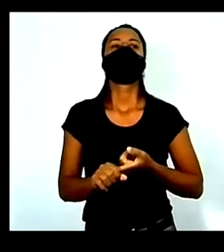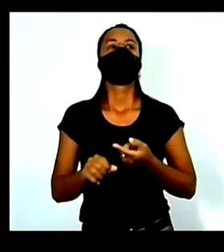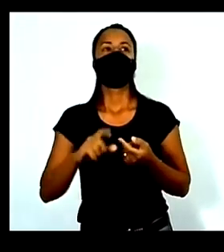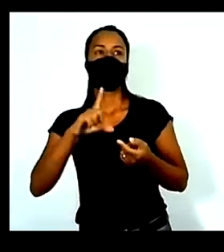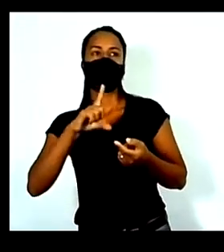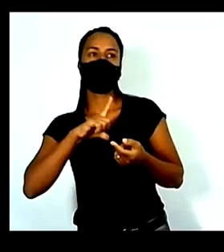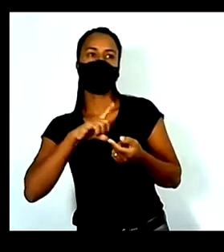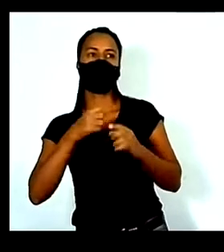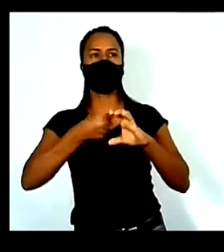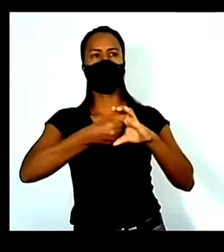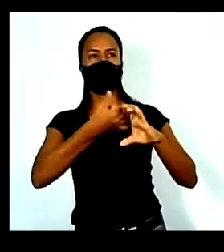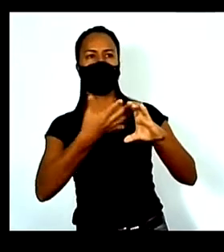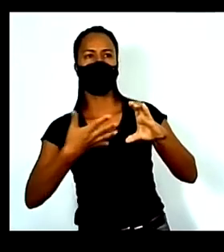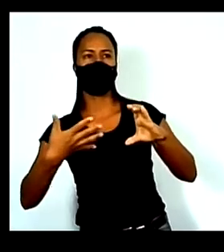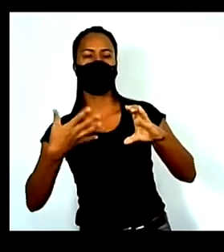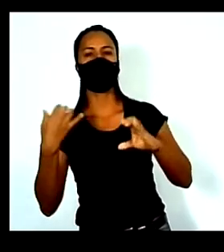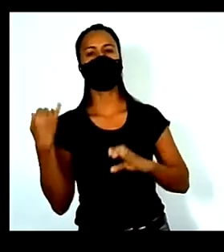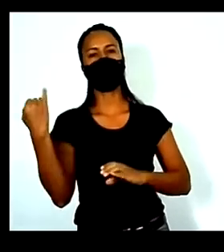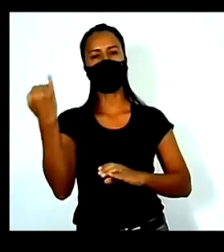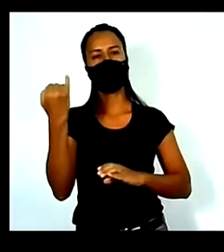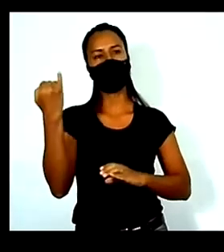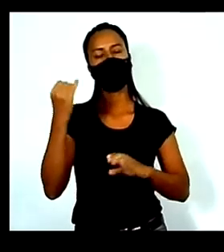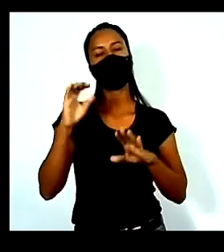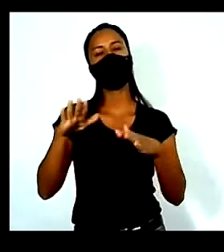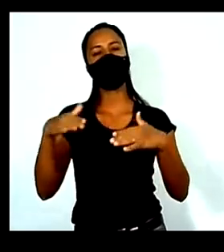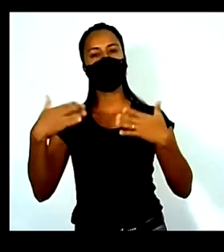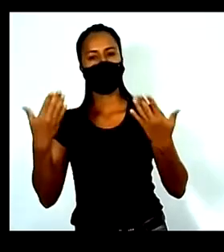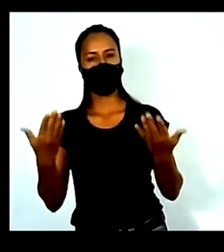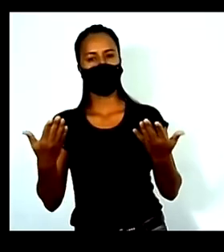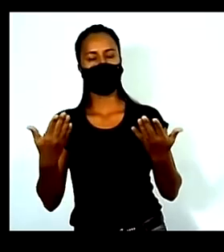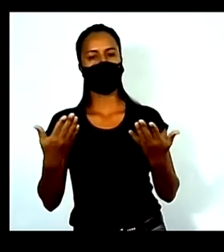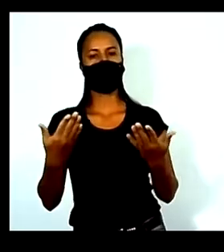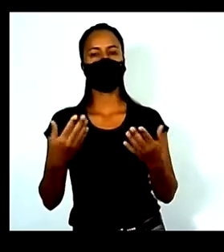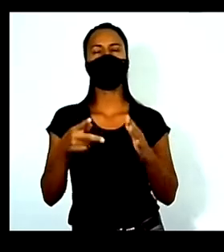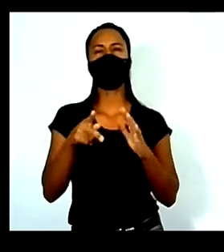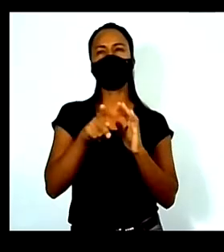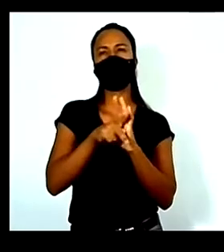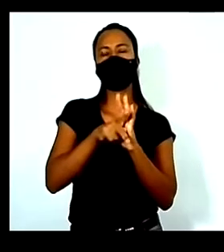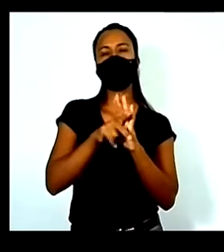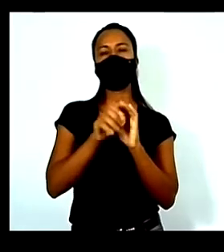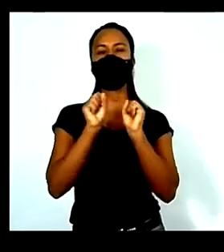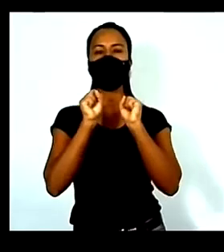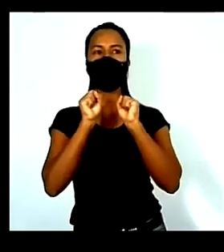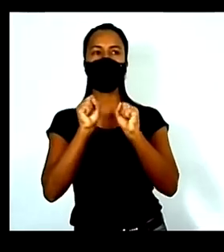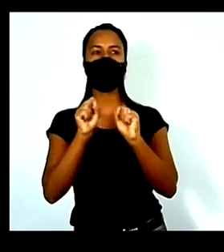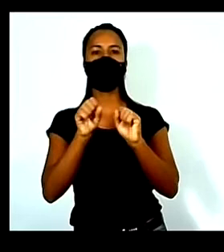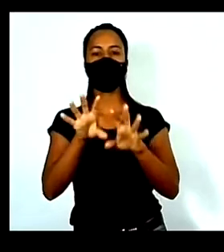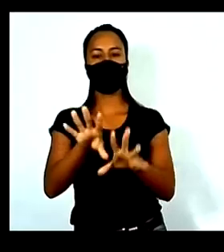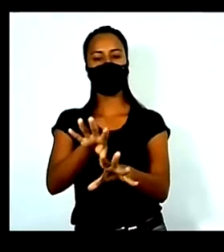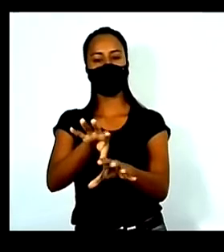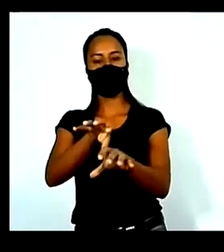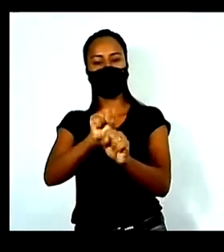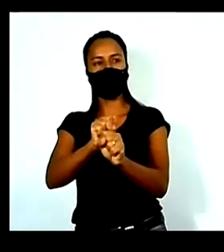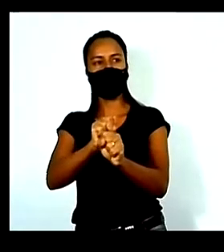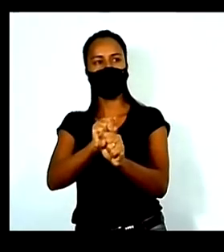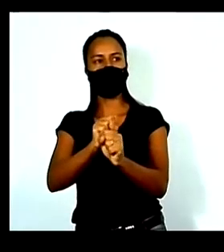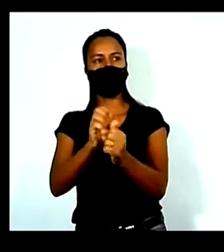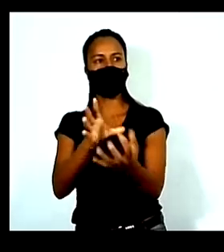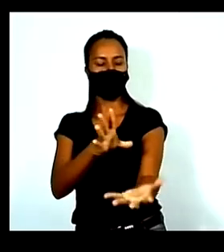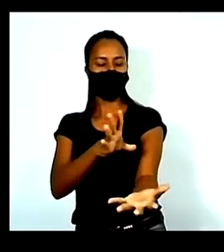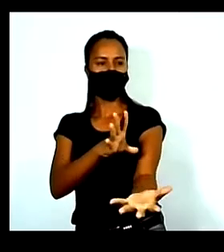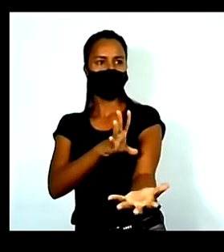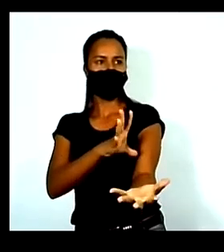Eles têm uma característica bastante importante. Qual é? É a propriedade de poderem contrair, ou seja,